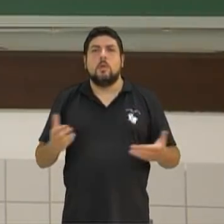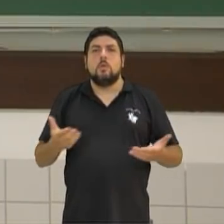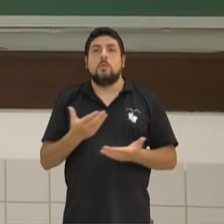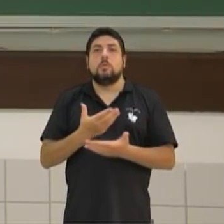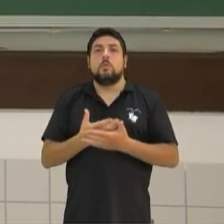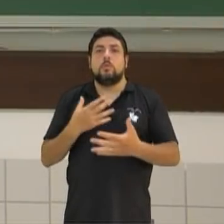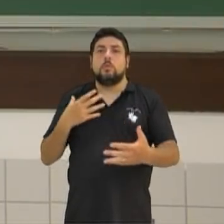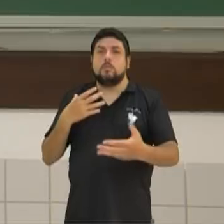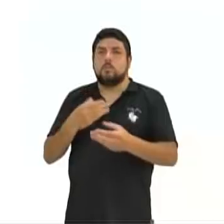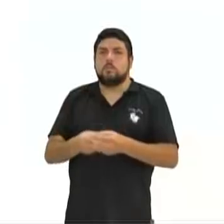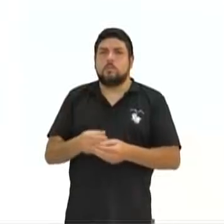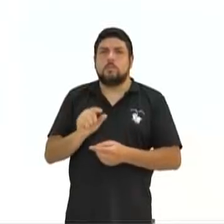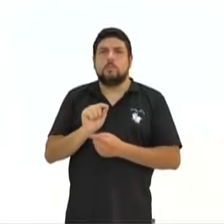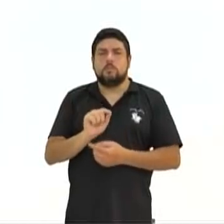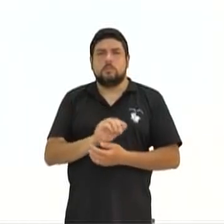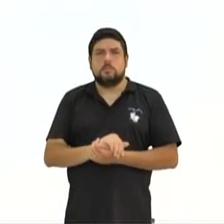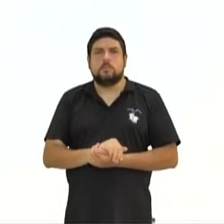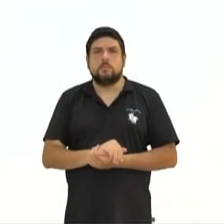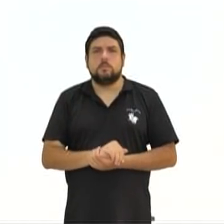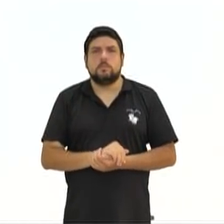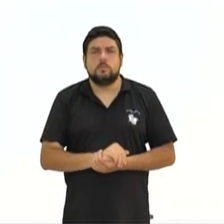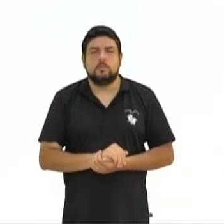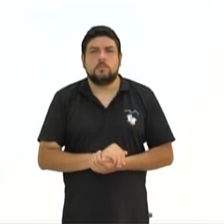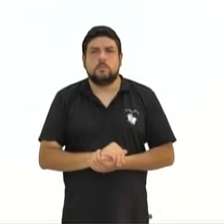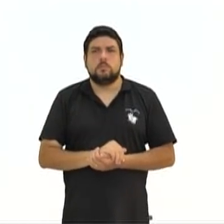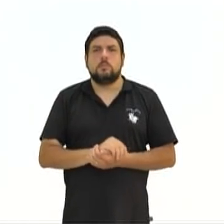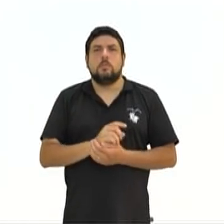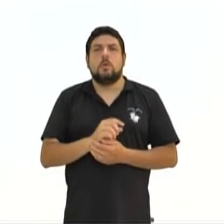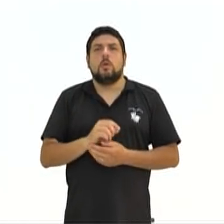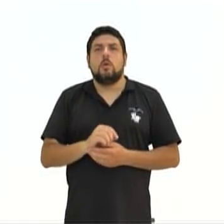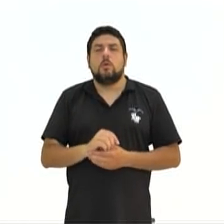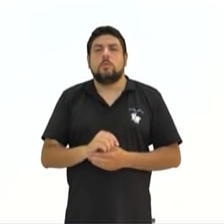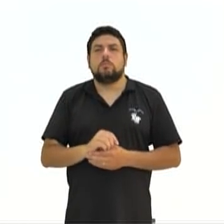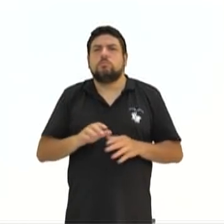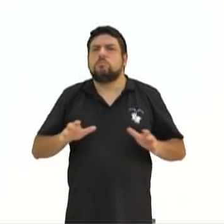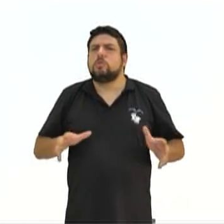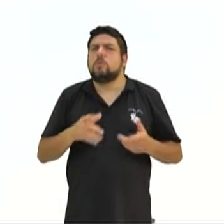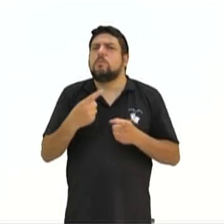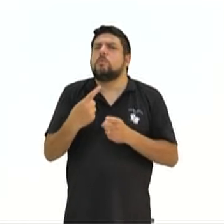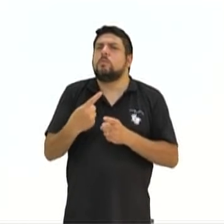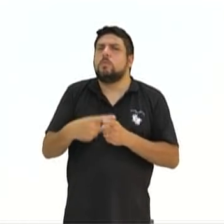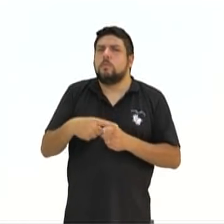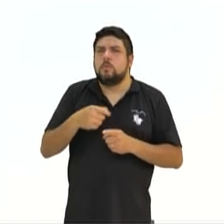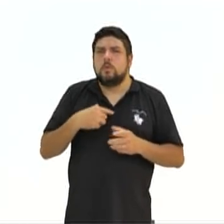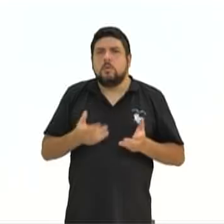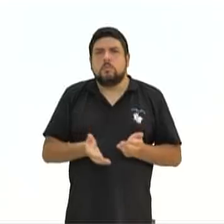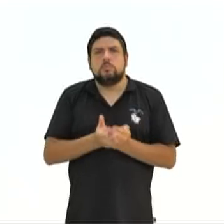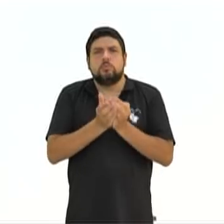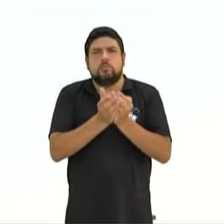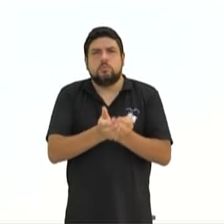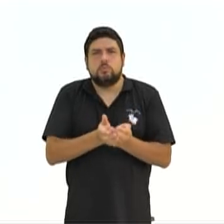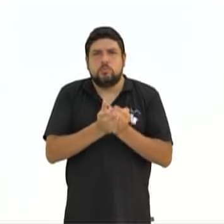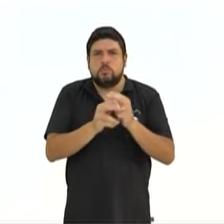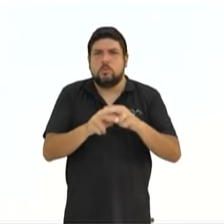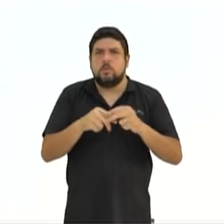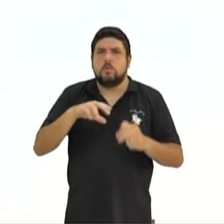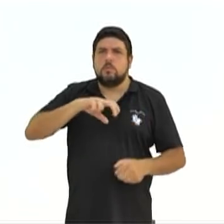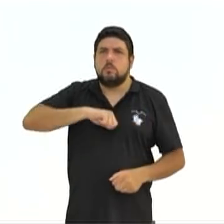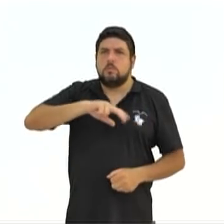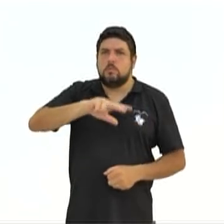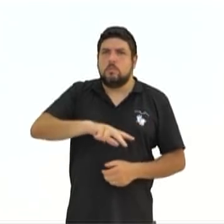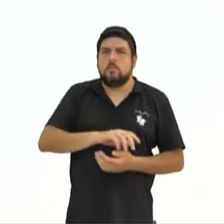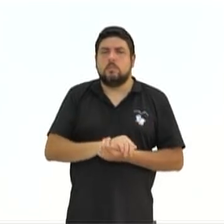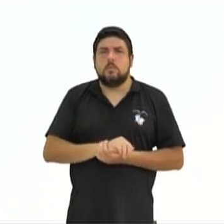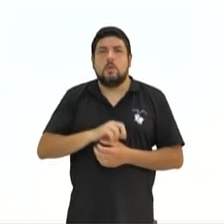nós vimos na aula de hoje? As motivações para o início das grandes navegações por parte de Portugal. As condições